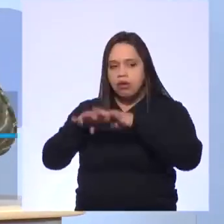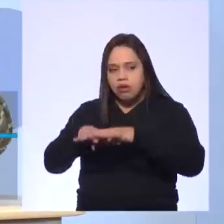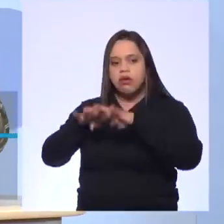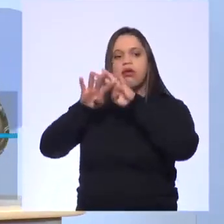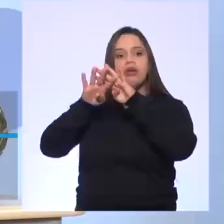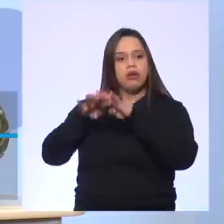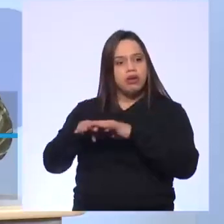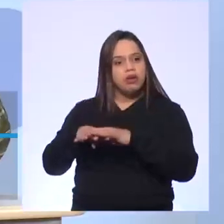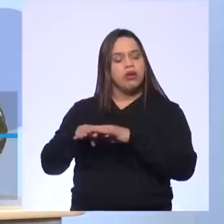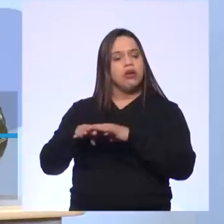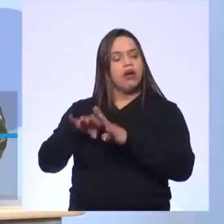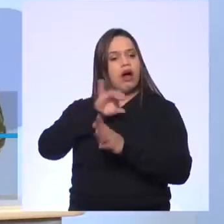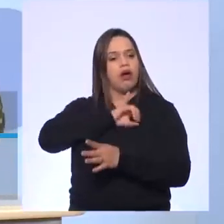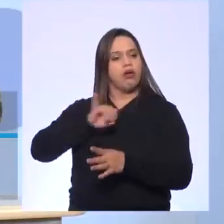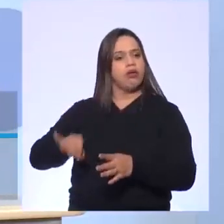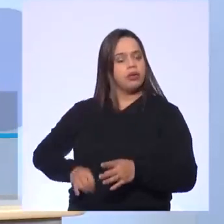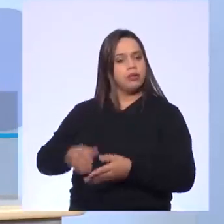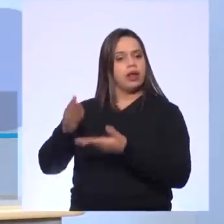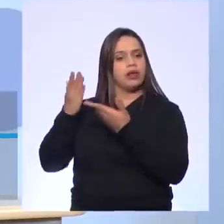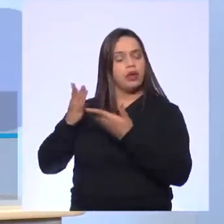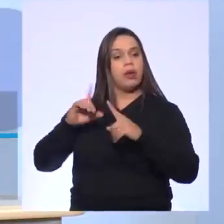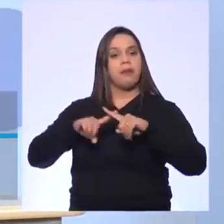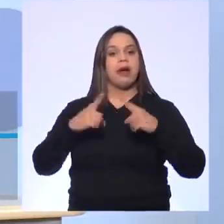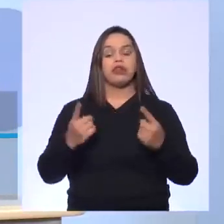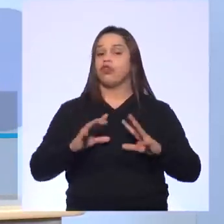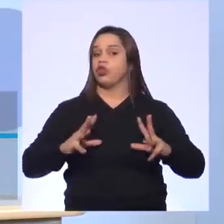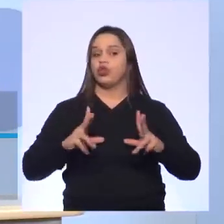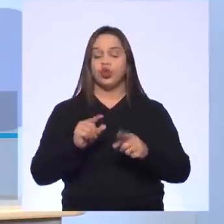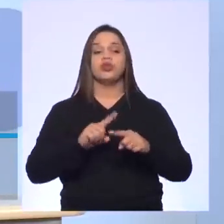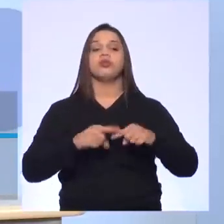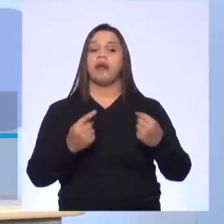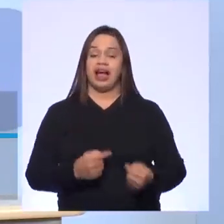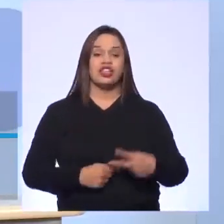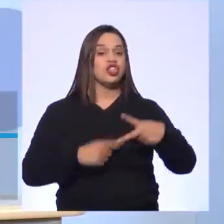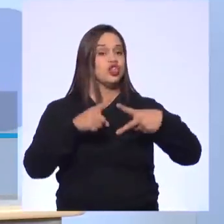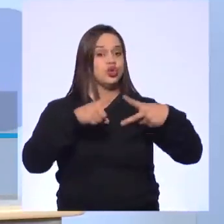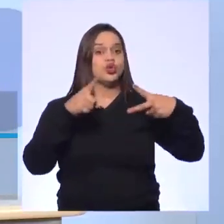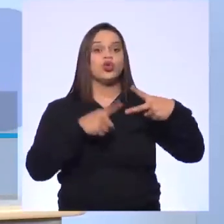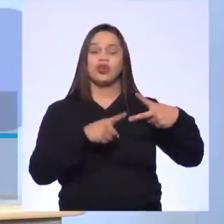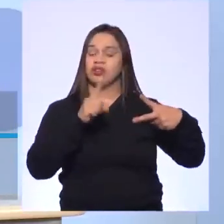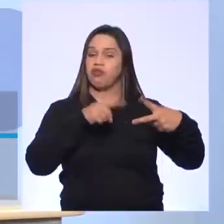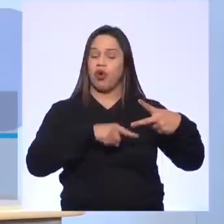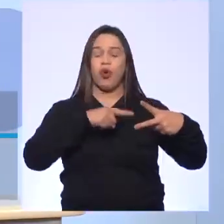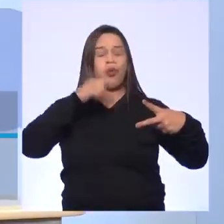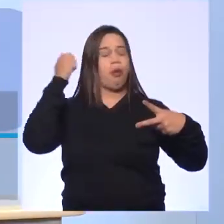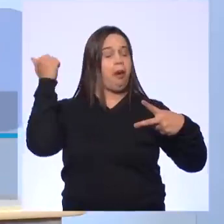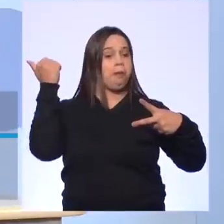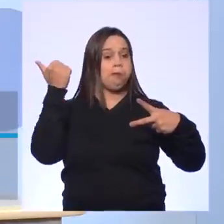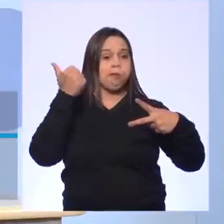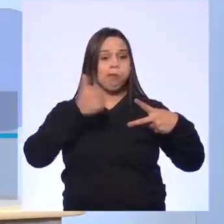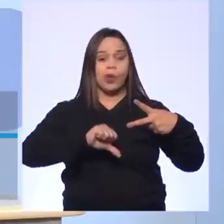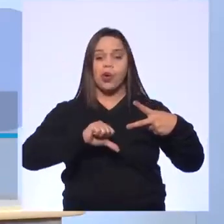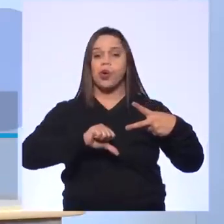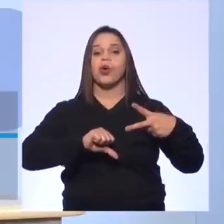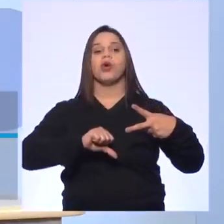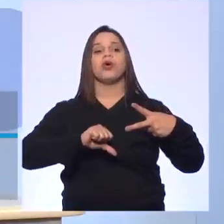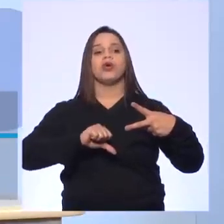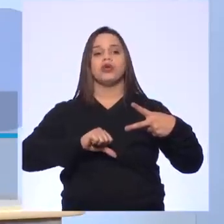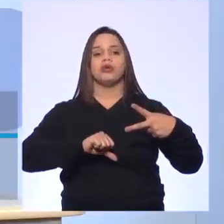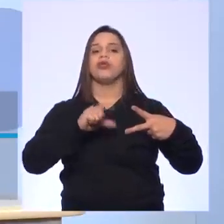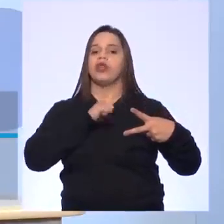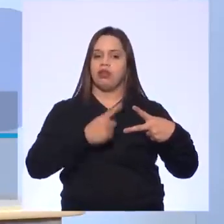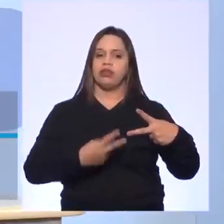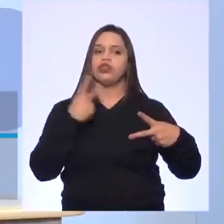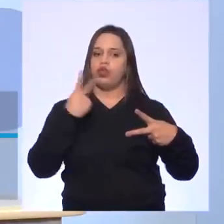os imperadores, mas 2 imperadores que foram cruéis, muito cruéis nessa época, nós temos